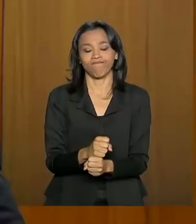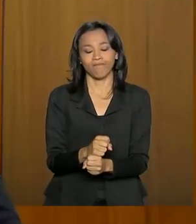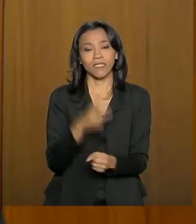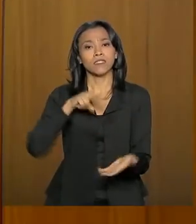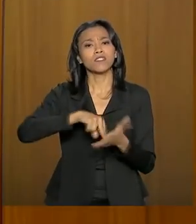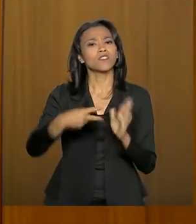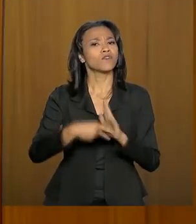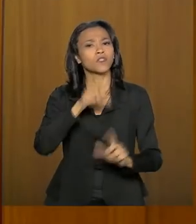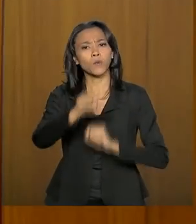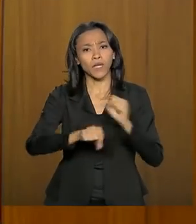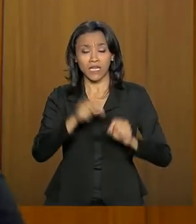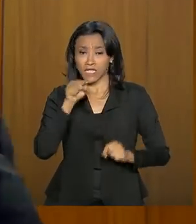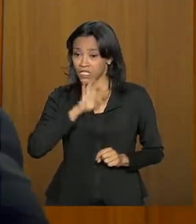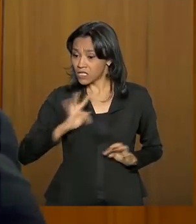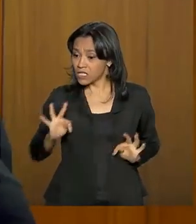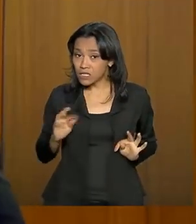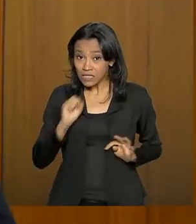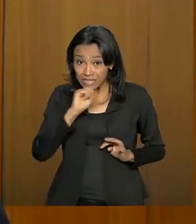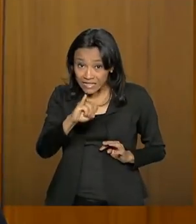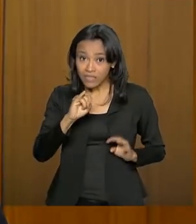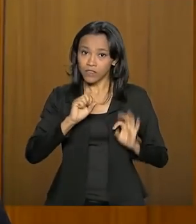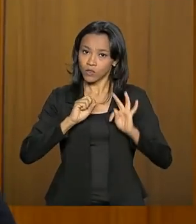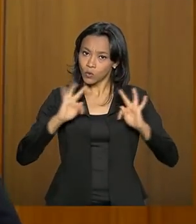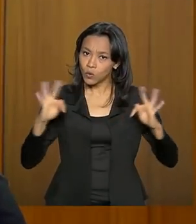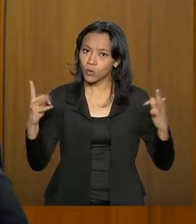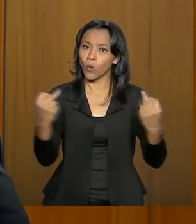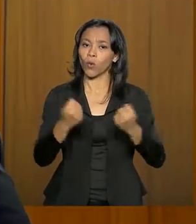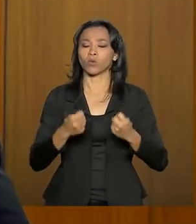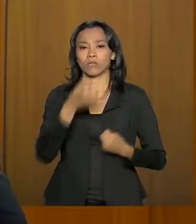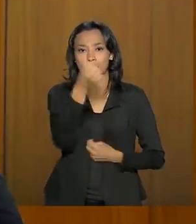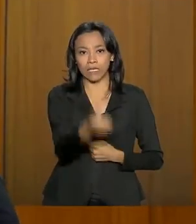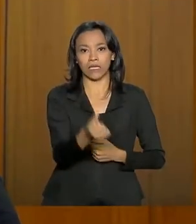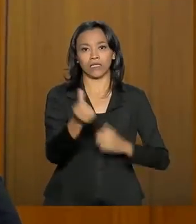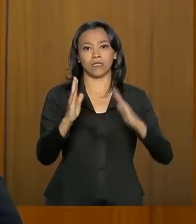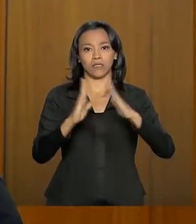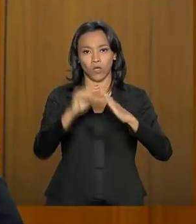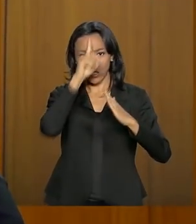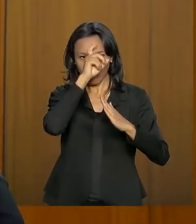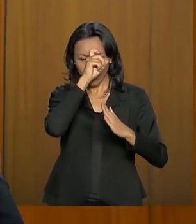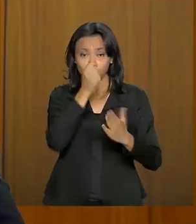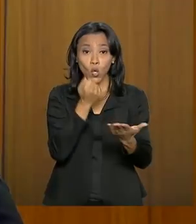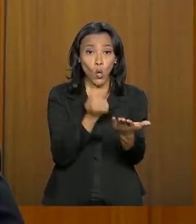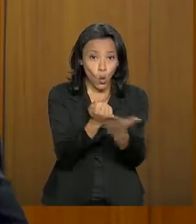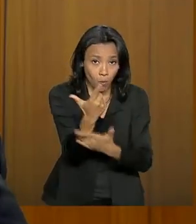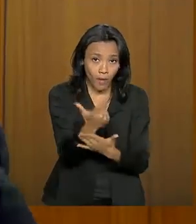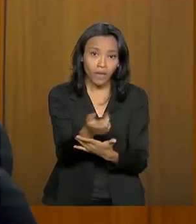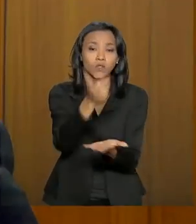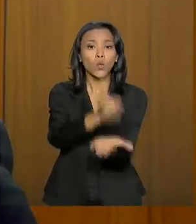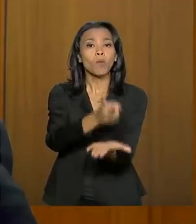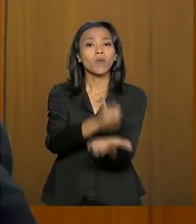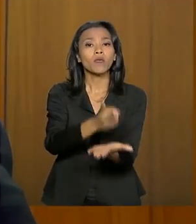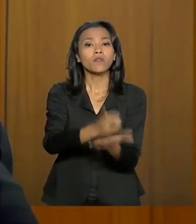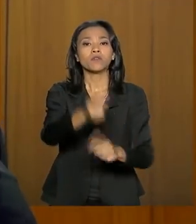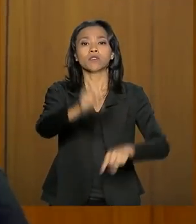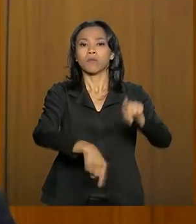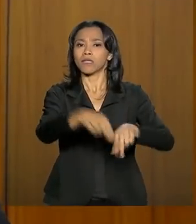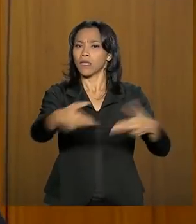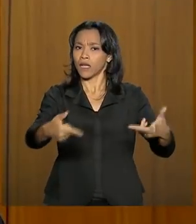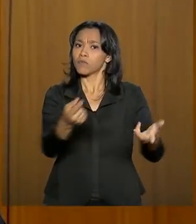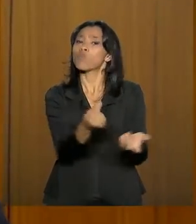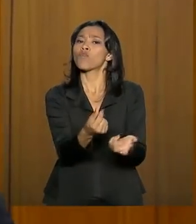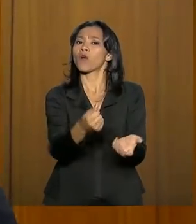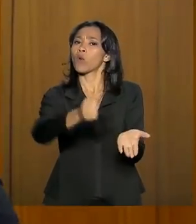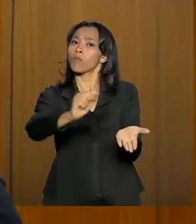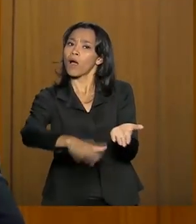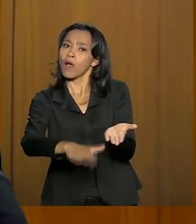seja, se todos os seis hospitais Comprassem os mesmos produtos Sempre pelo preço mais baixo Que um dos